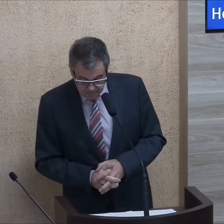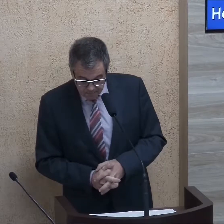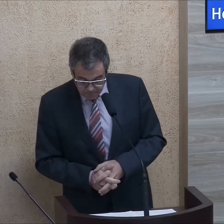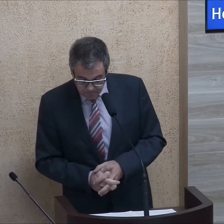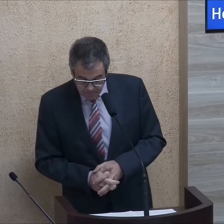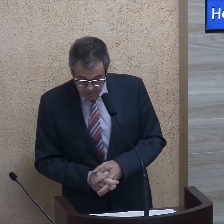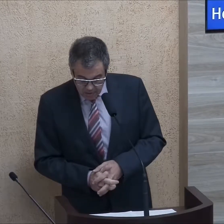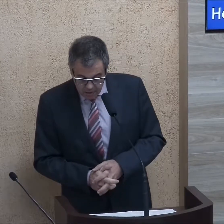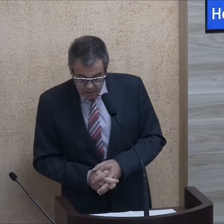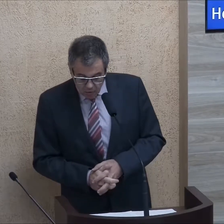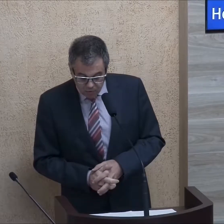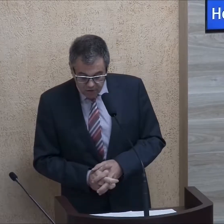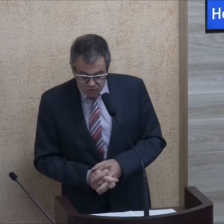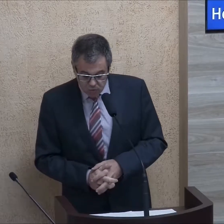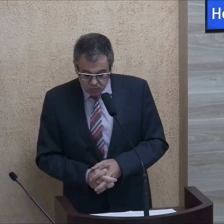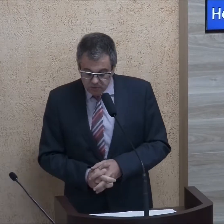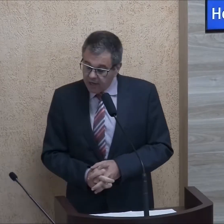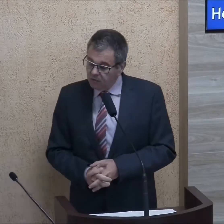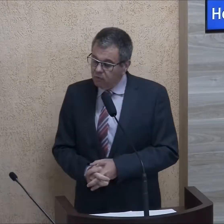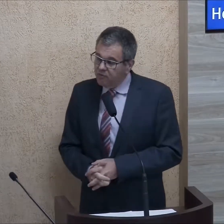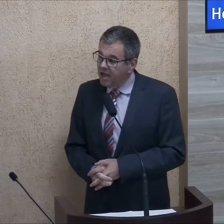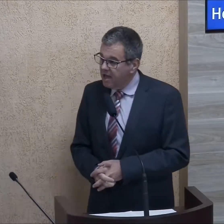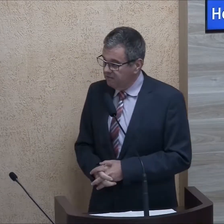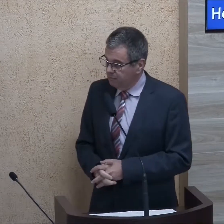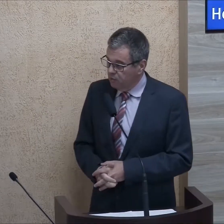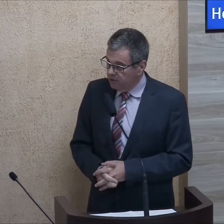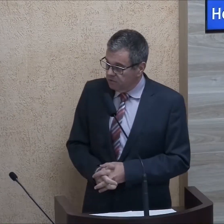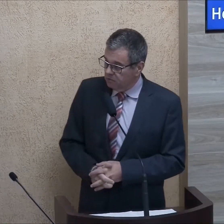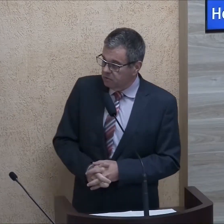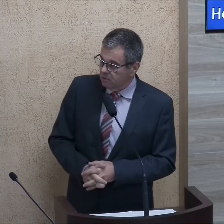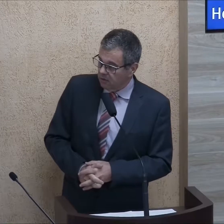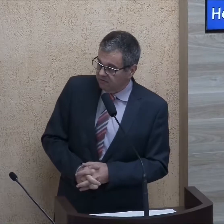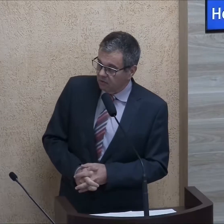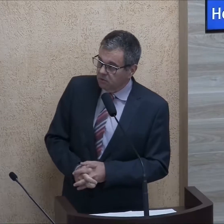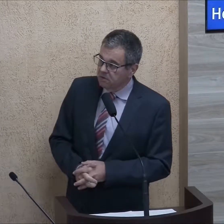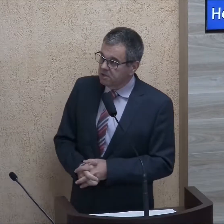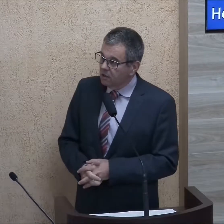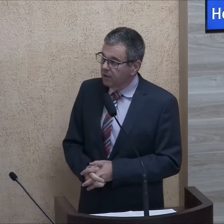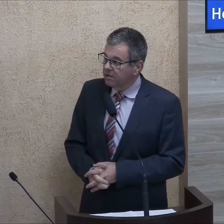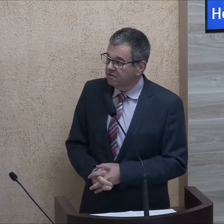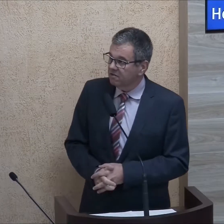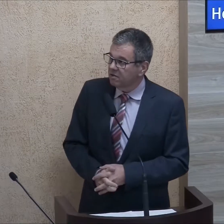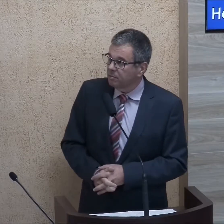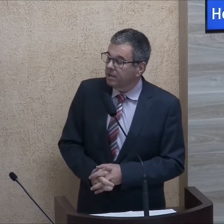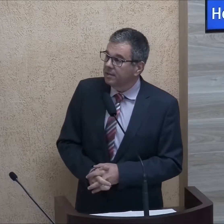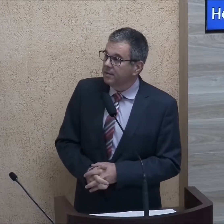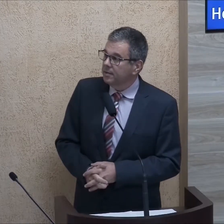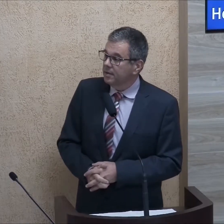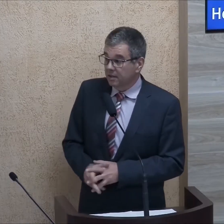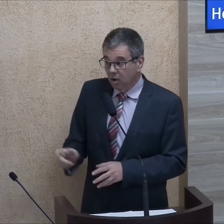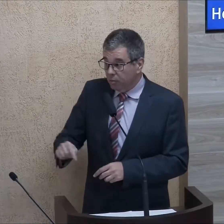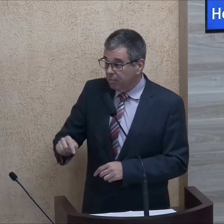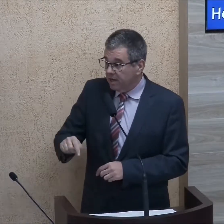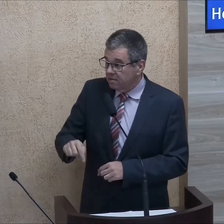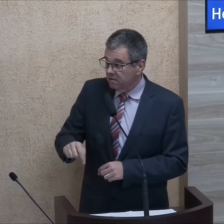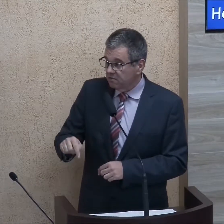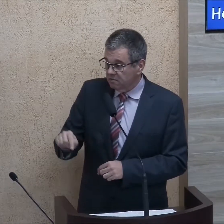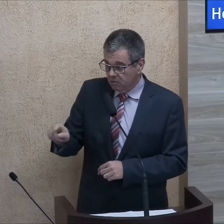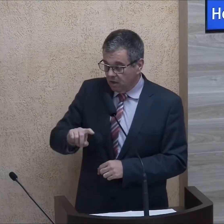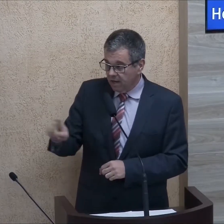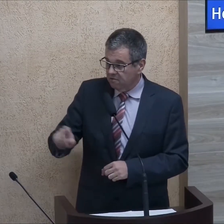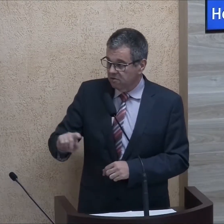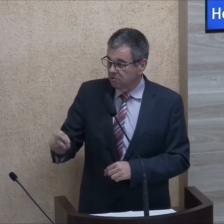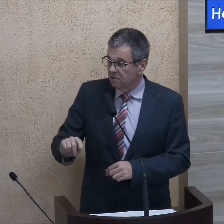também. Eu vejo com um certo viés político essa condição aí dessa CP. Não por parte